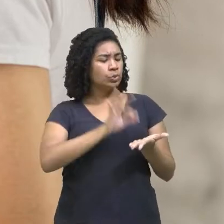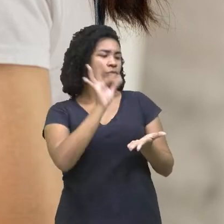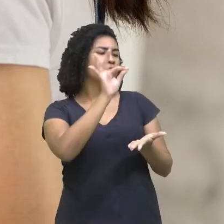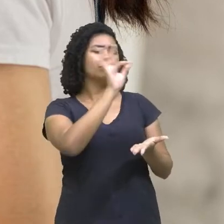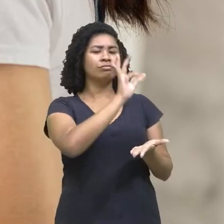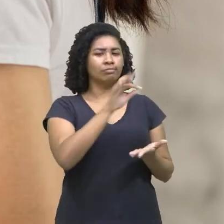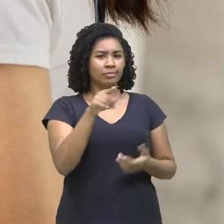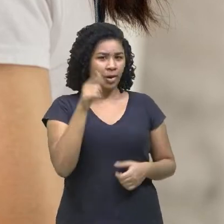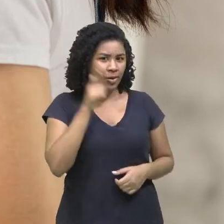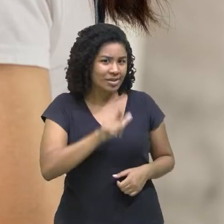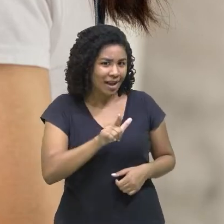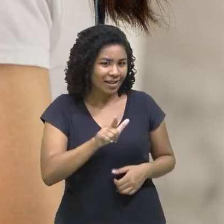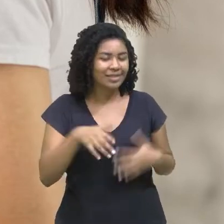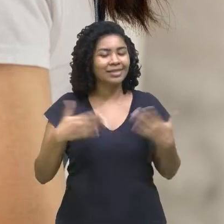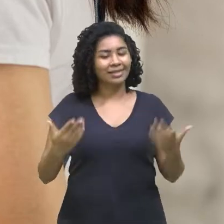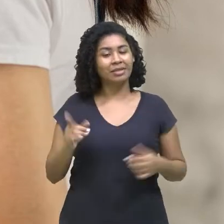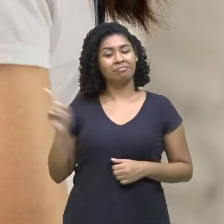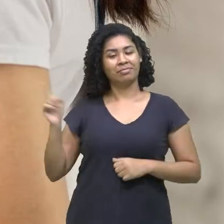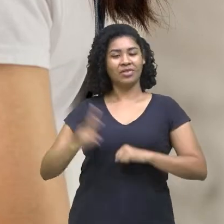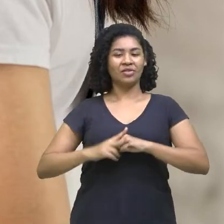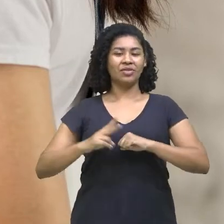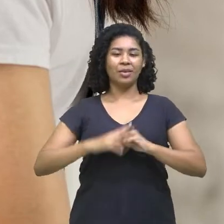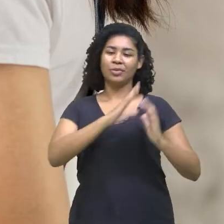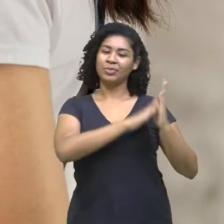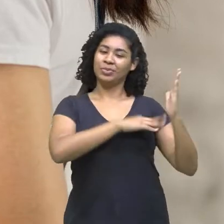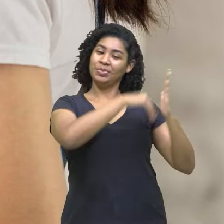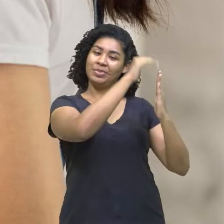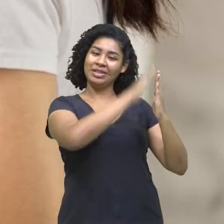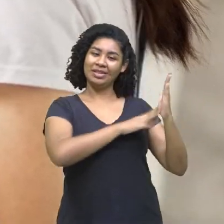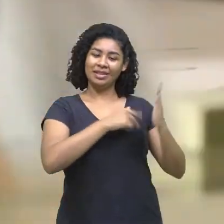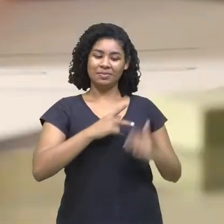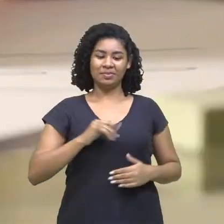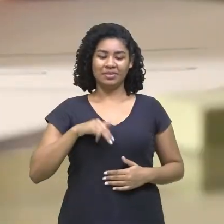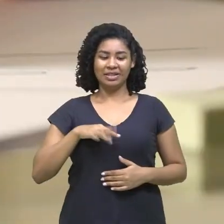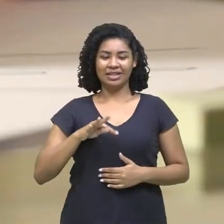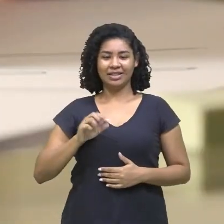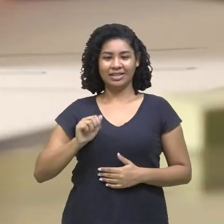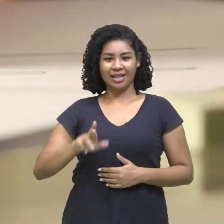paint é o verbo pintar, mais uma habilidade. Vamos ver mais um.